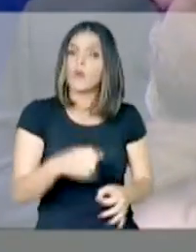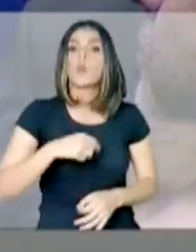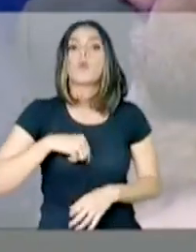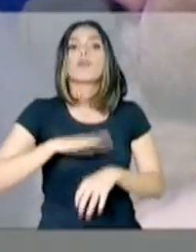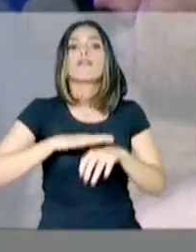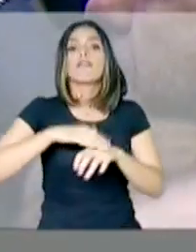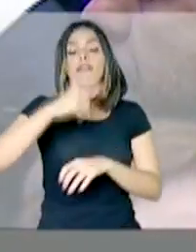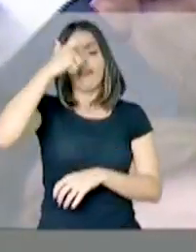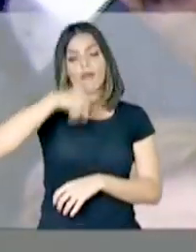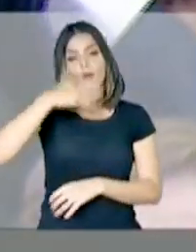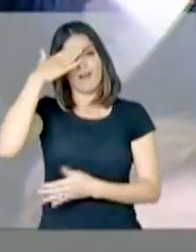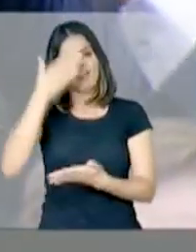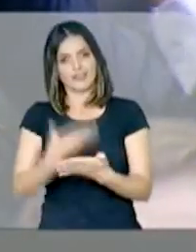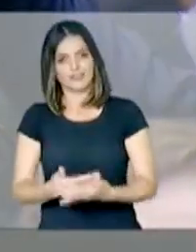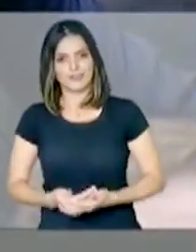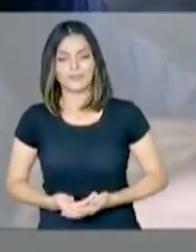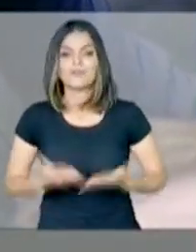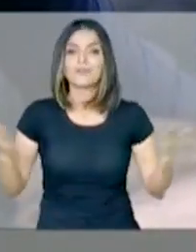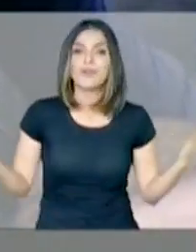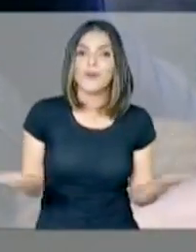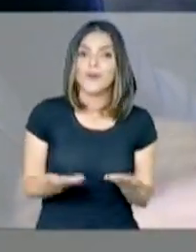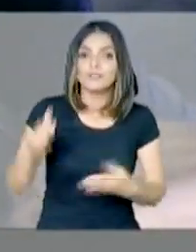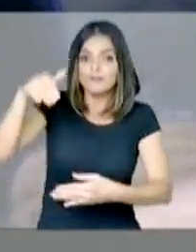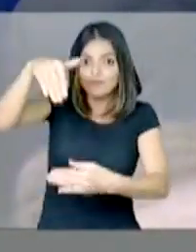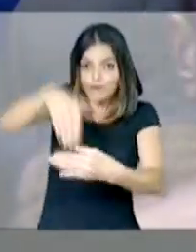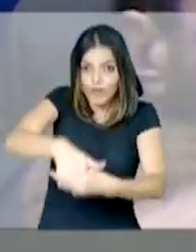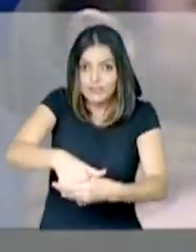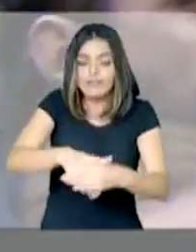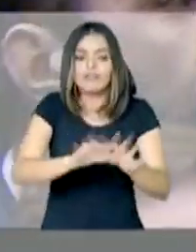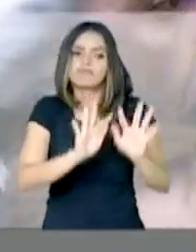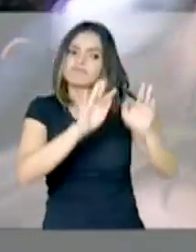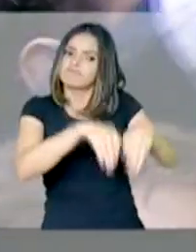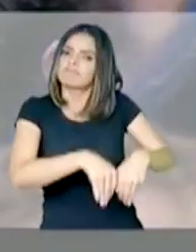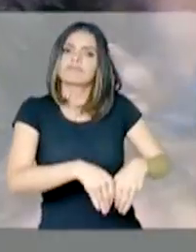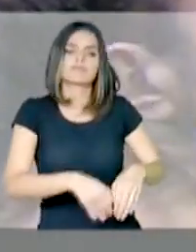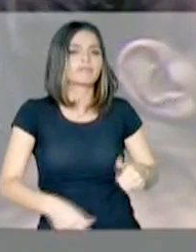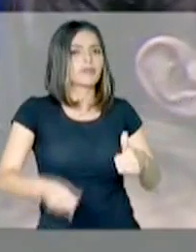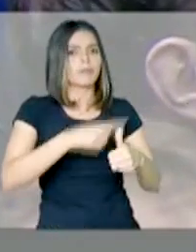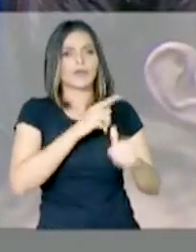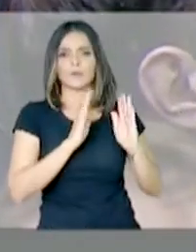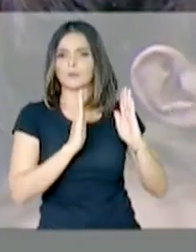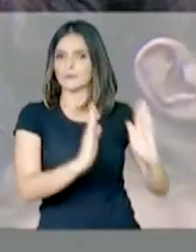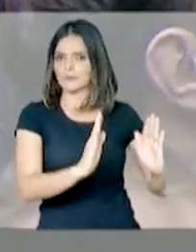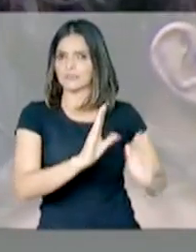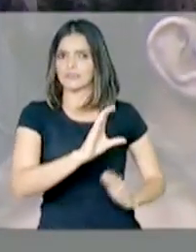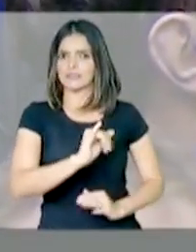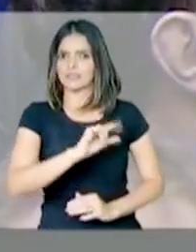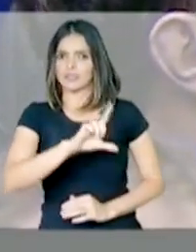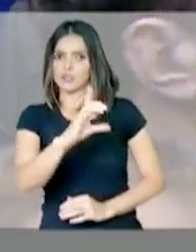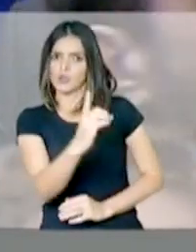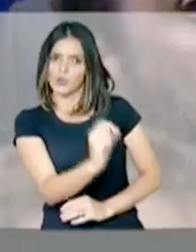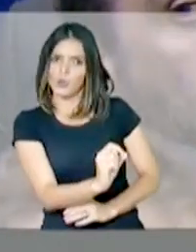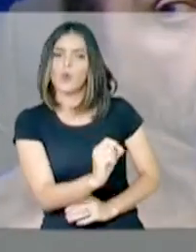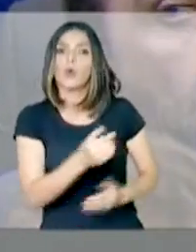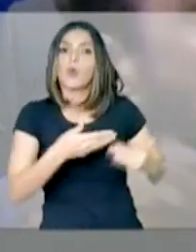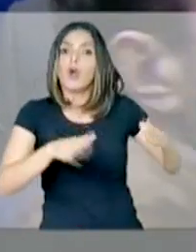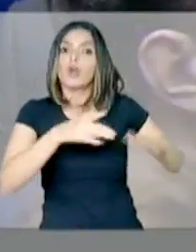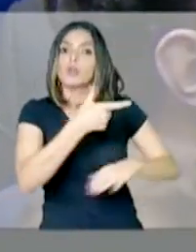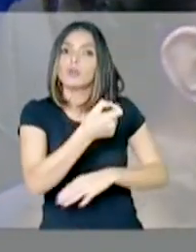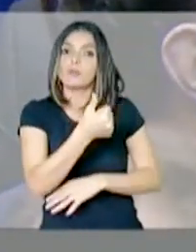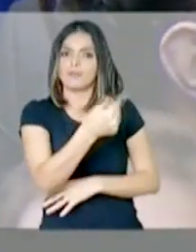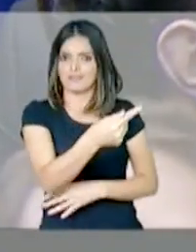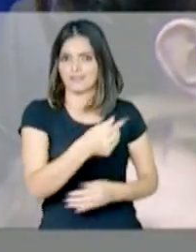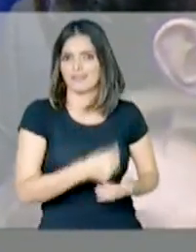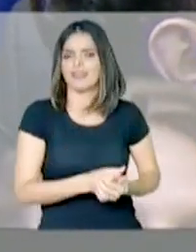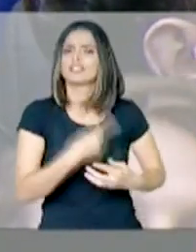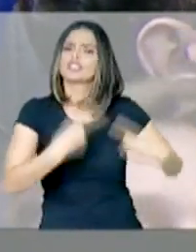na votação dos destaques. E o primeiro destaque que vai ser votado, ele é bastante polêmico, porque ele diz respeito aos professores, que é uma